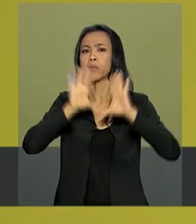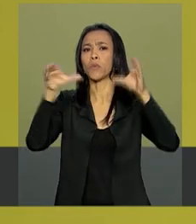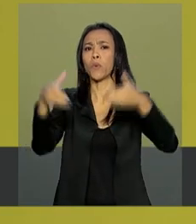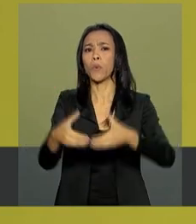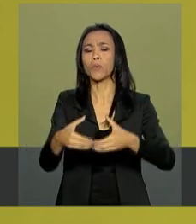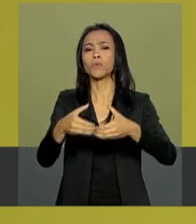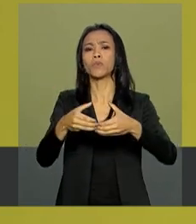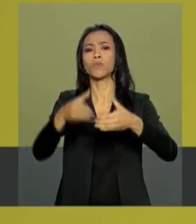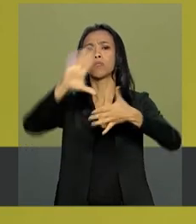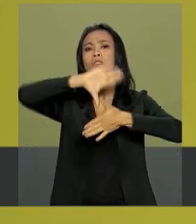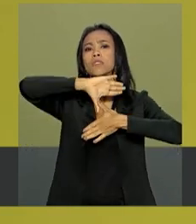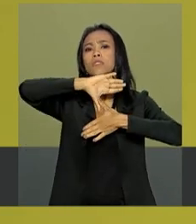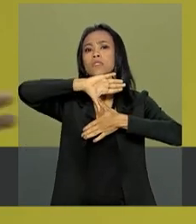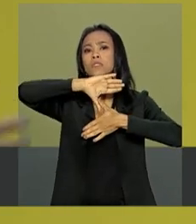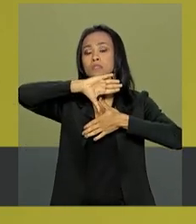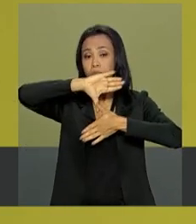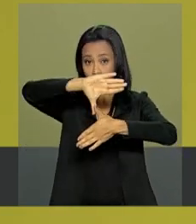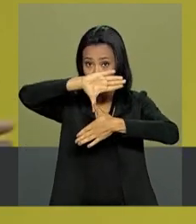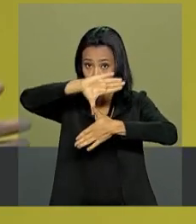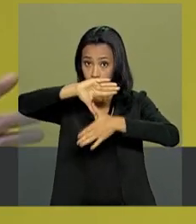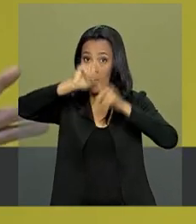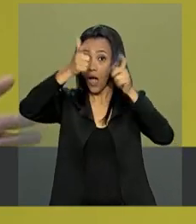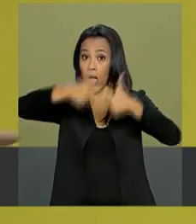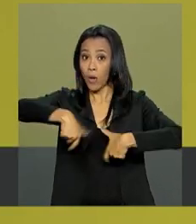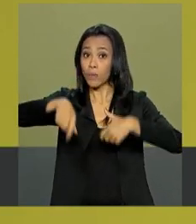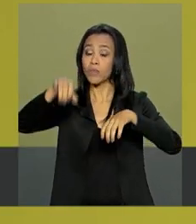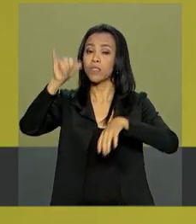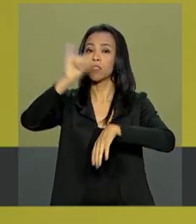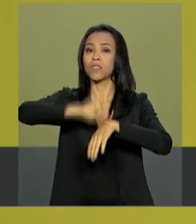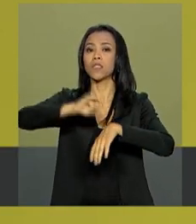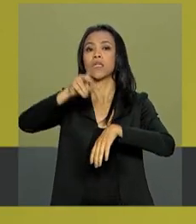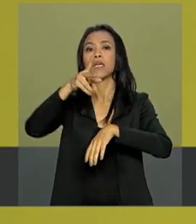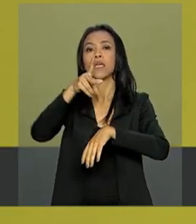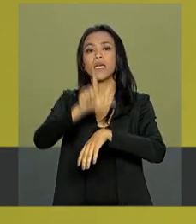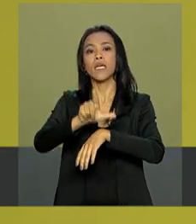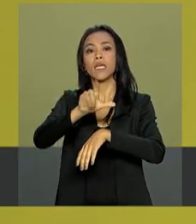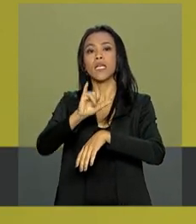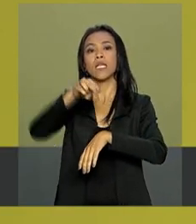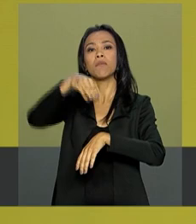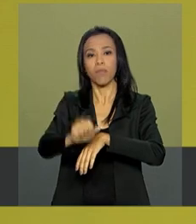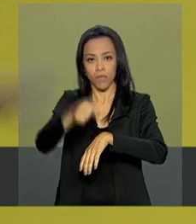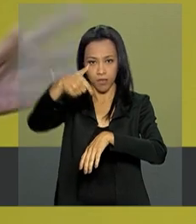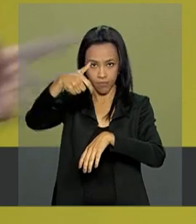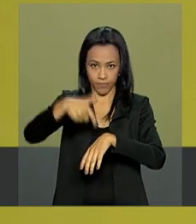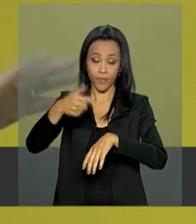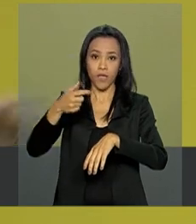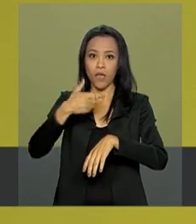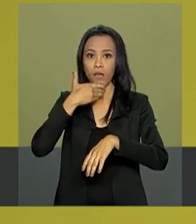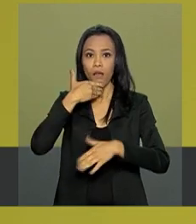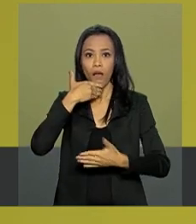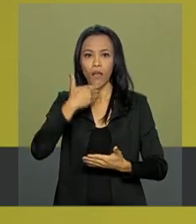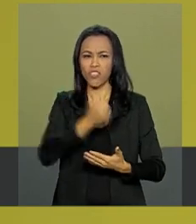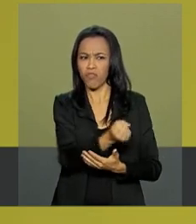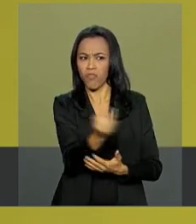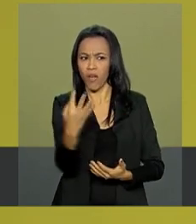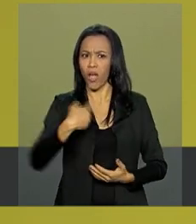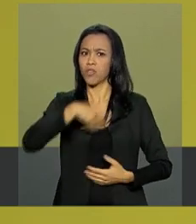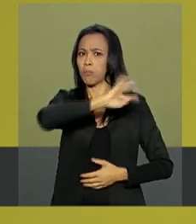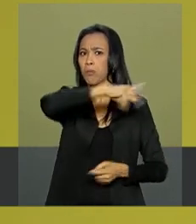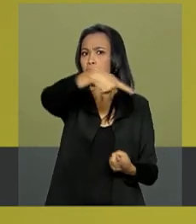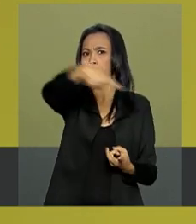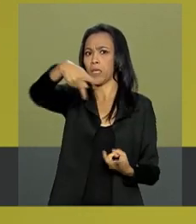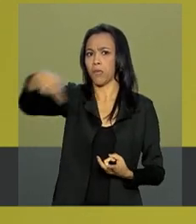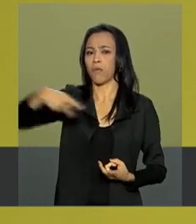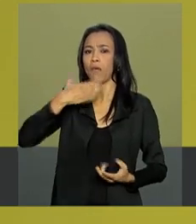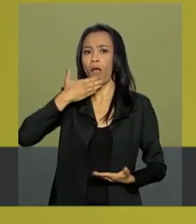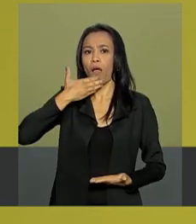Lima, e eu verifiquei o seguinte, lá havia 10, 12 chefes de Estado, encantados com o que aconteceu nesses dois